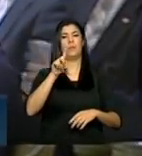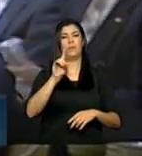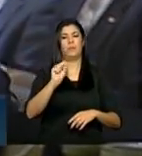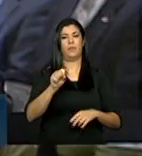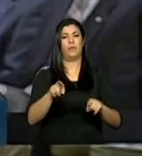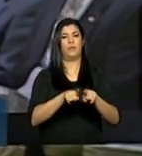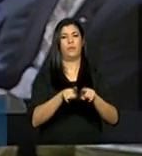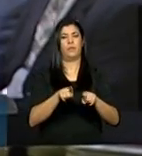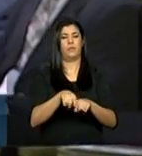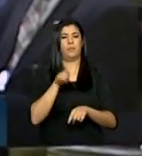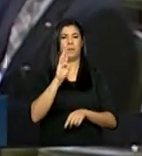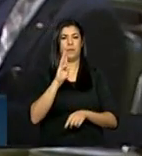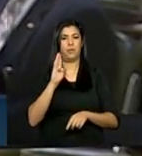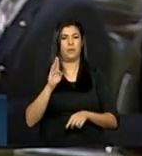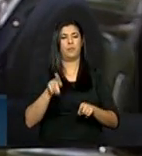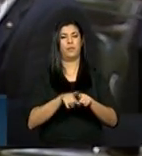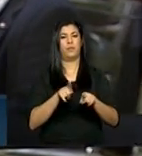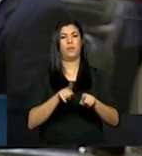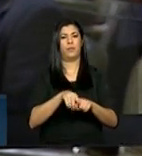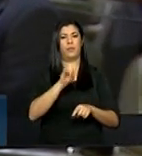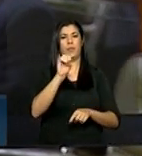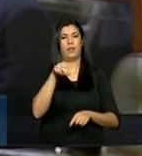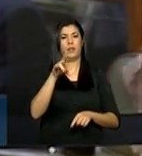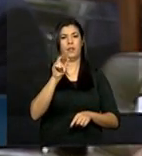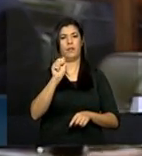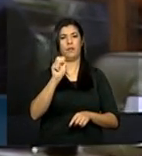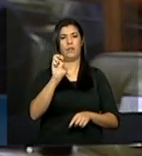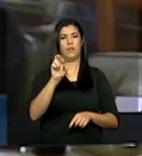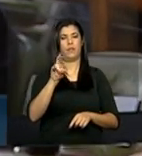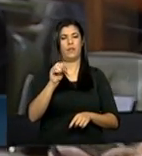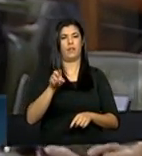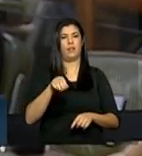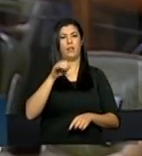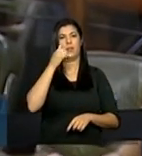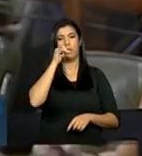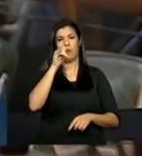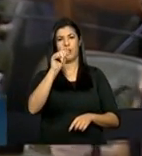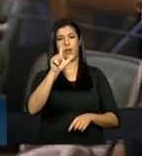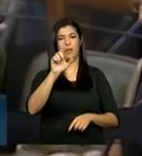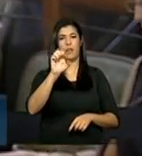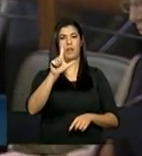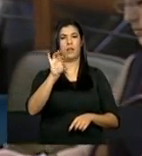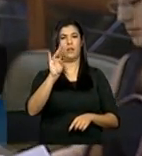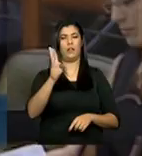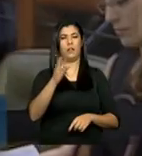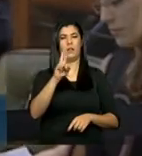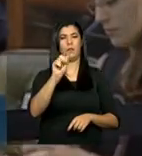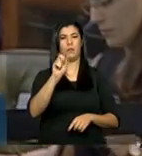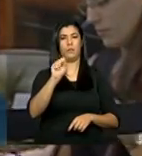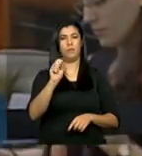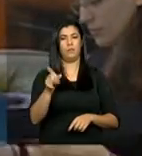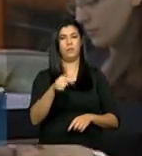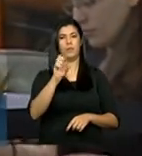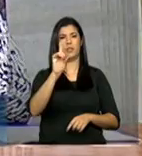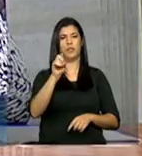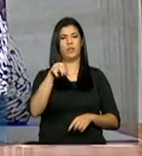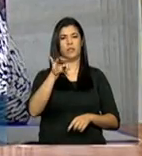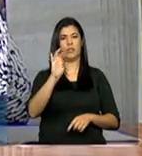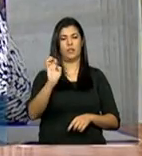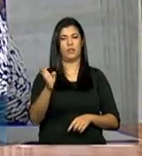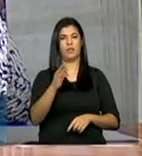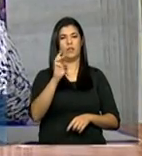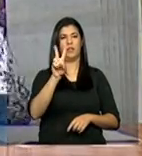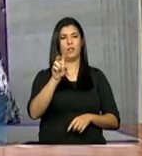do Brasil, a Infraero, a Eletrobras, a Petrobras, a EPE, o DENIT, a Valec,